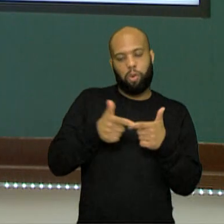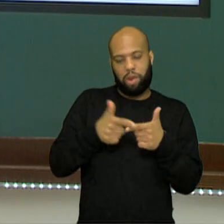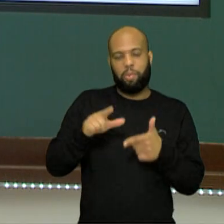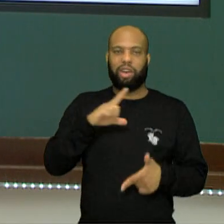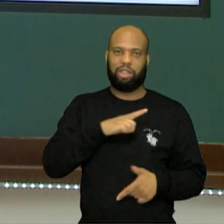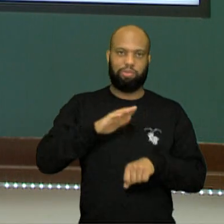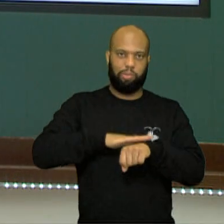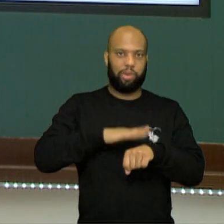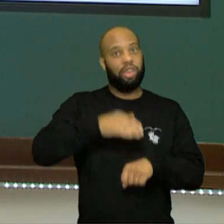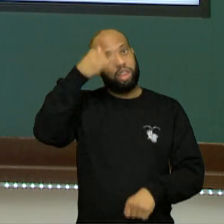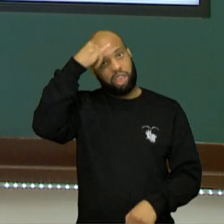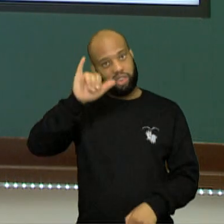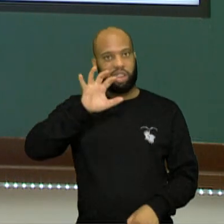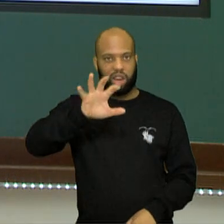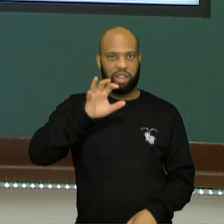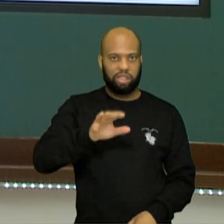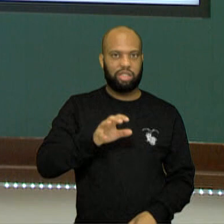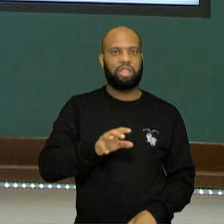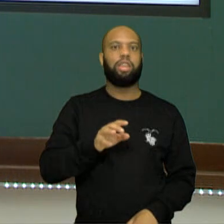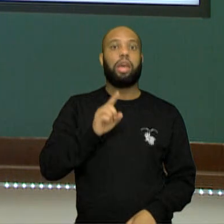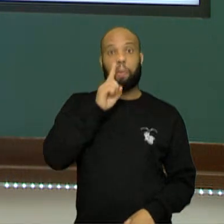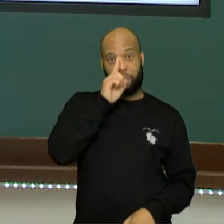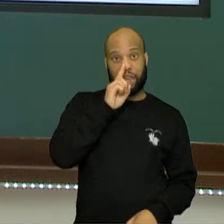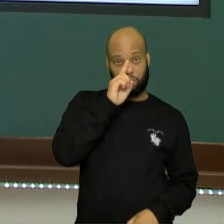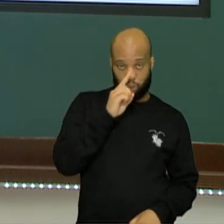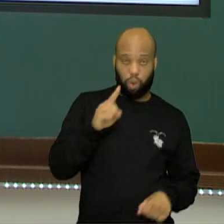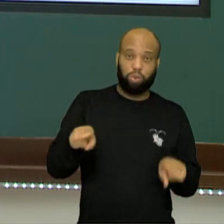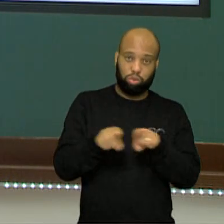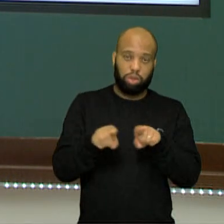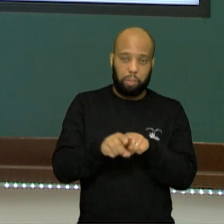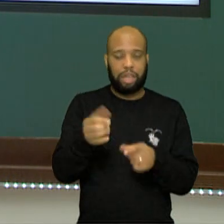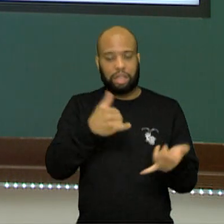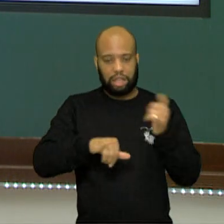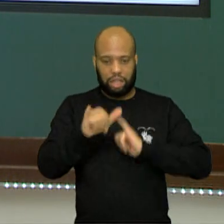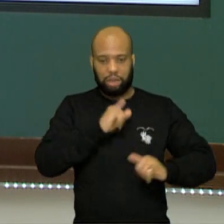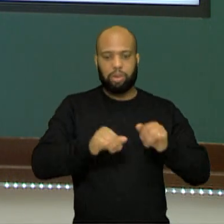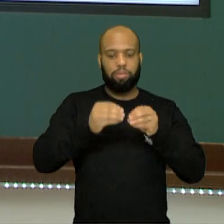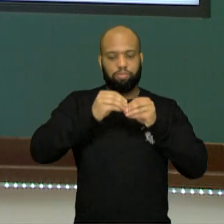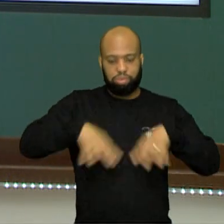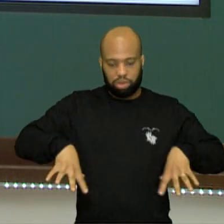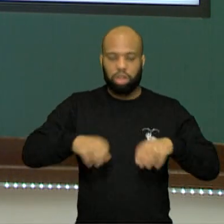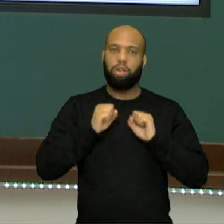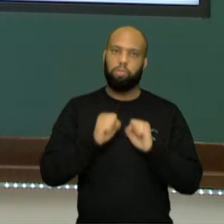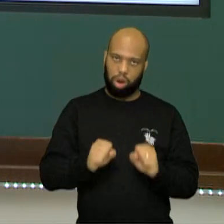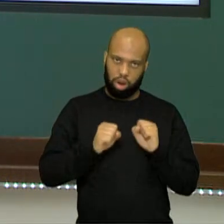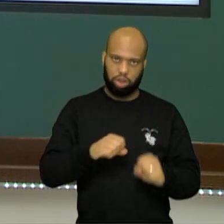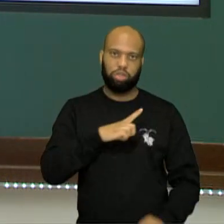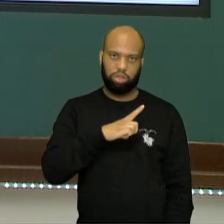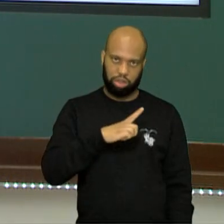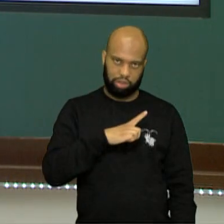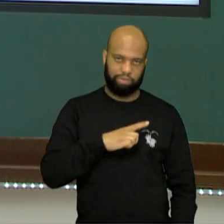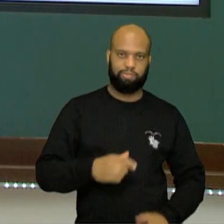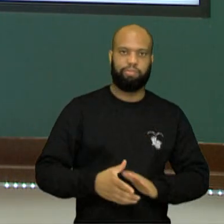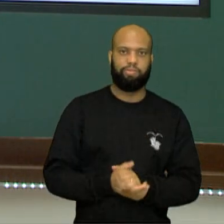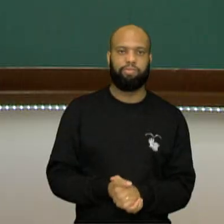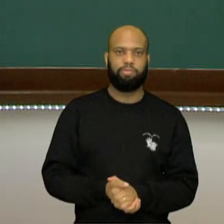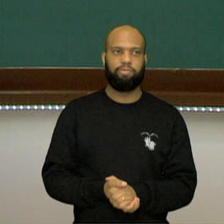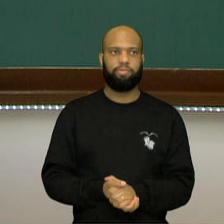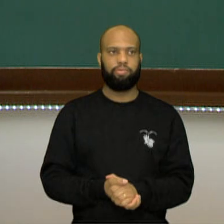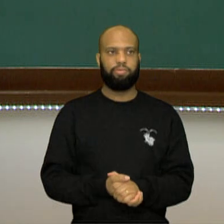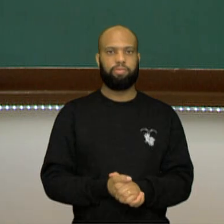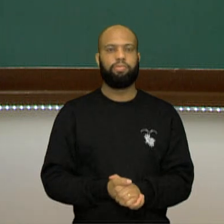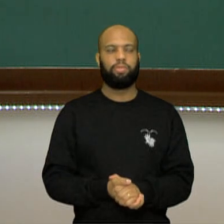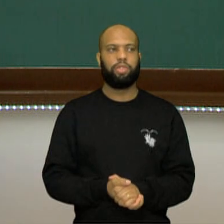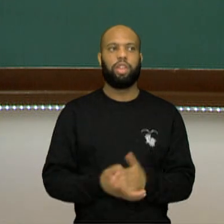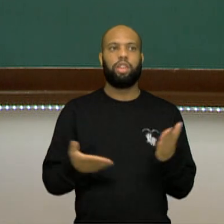tem, evitando o excesso da química no nosso organismo que pode até levar a casos de intoxicação.